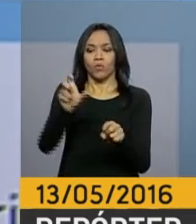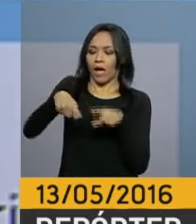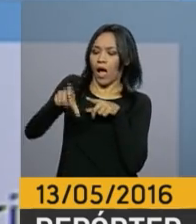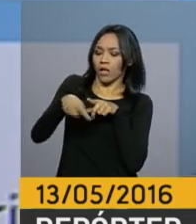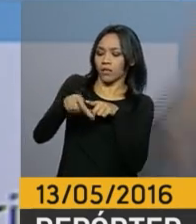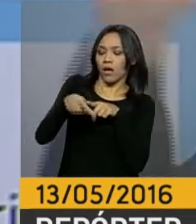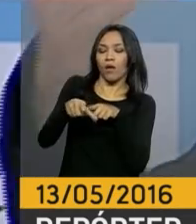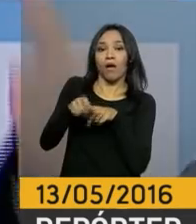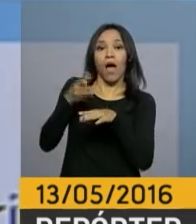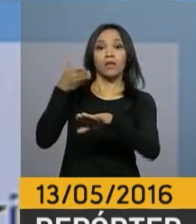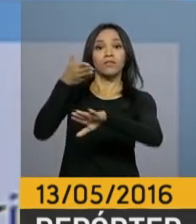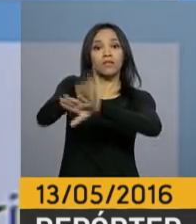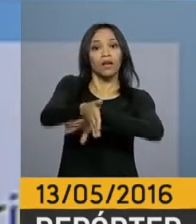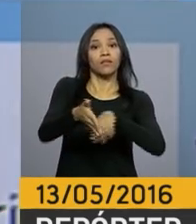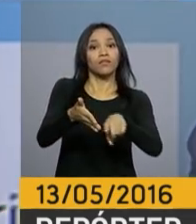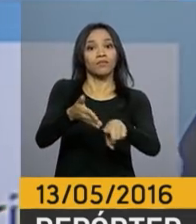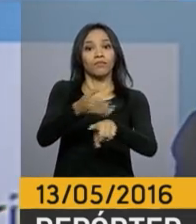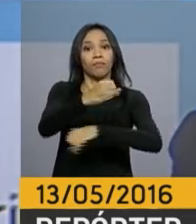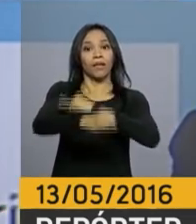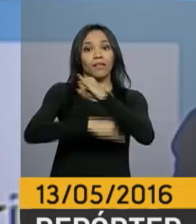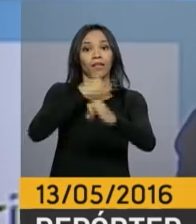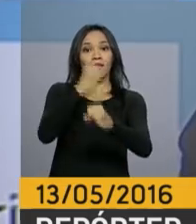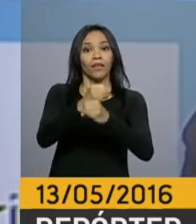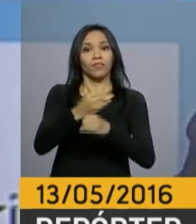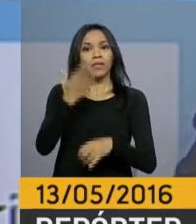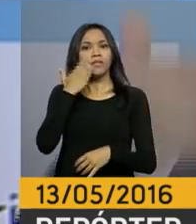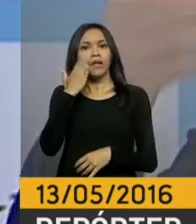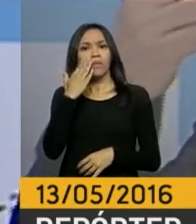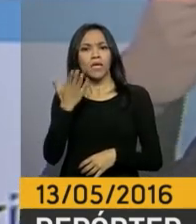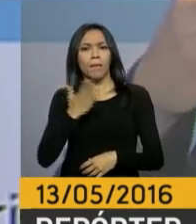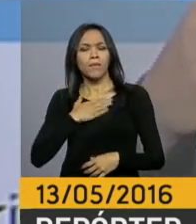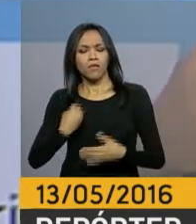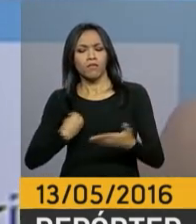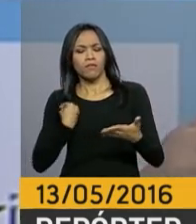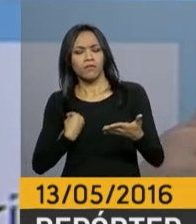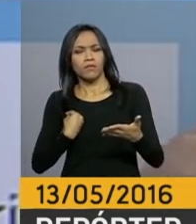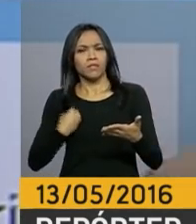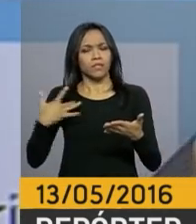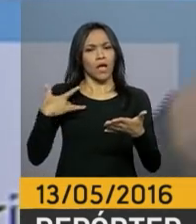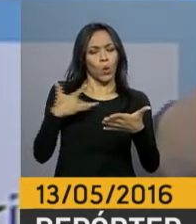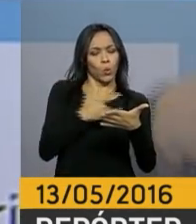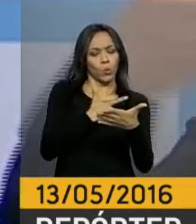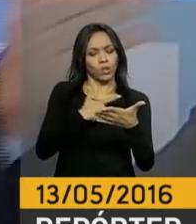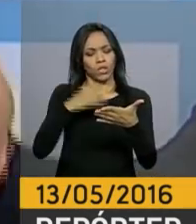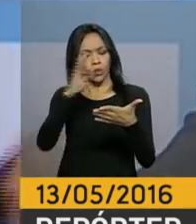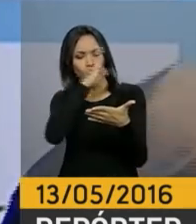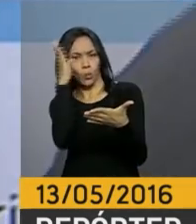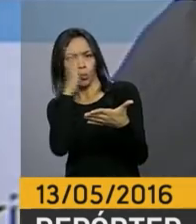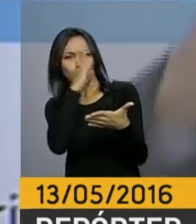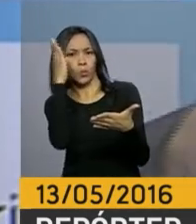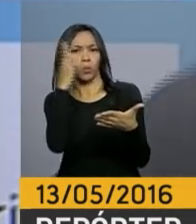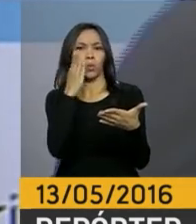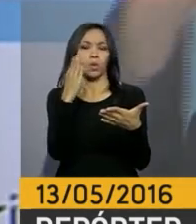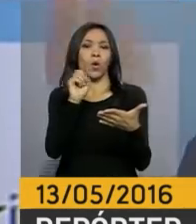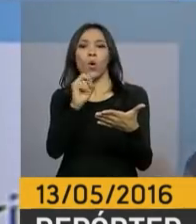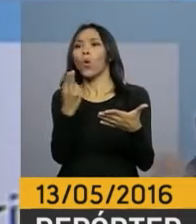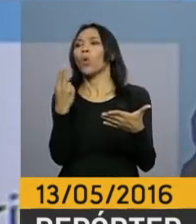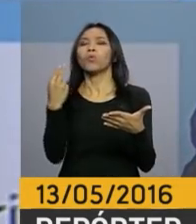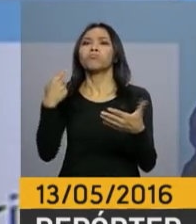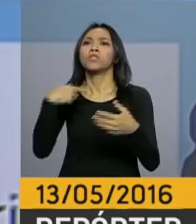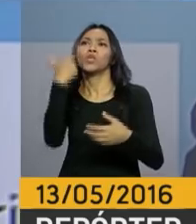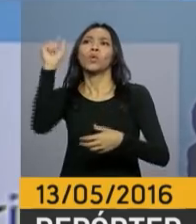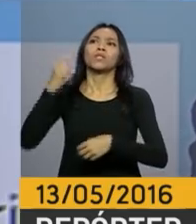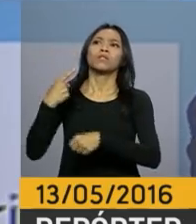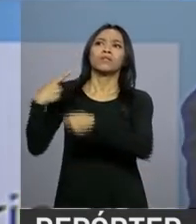via internet ao prontuário dela né então o se ela passa mal na cidade de vizinha ou na praia onde ela